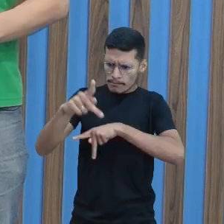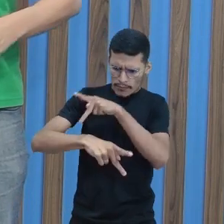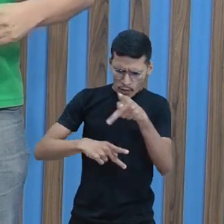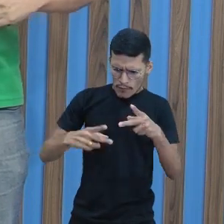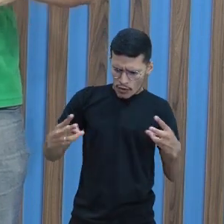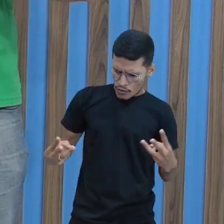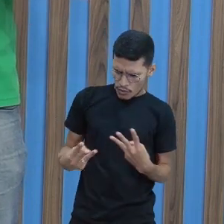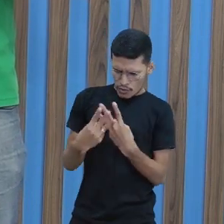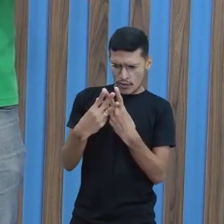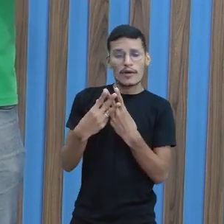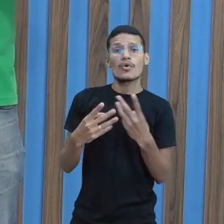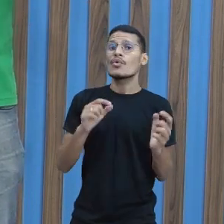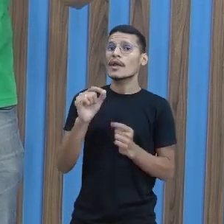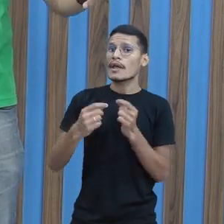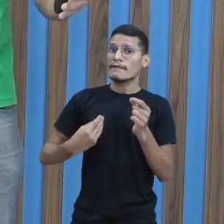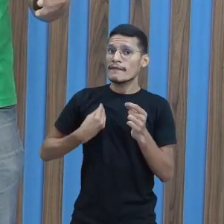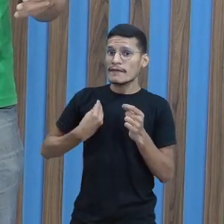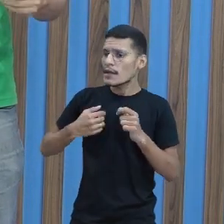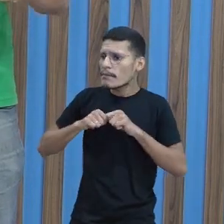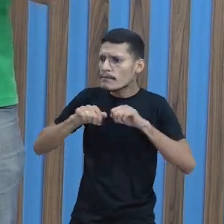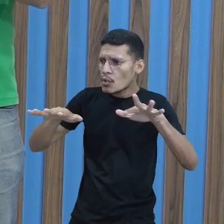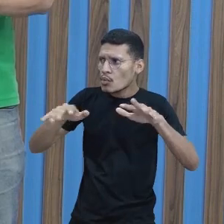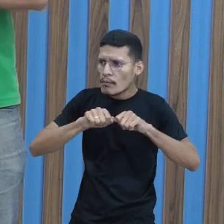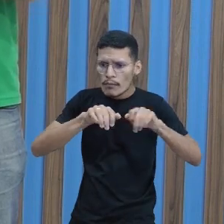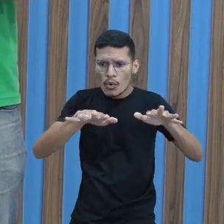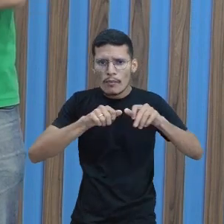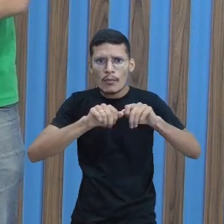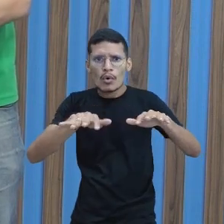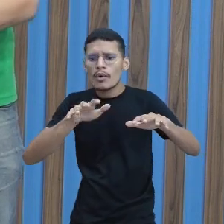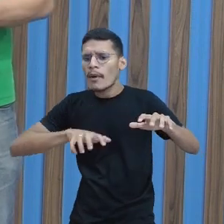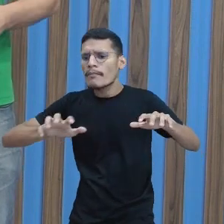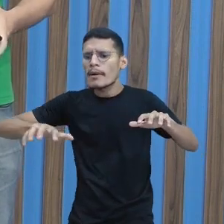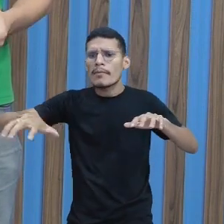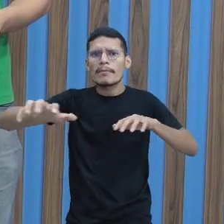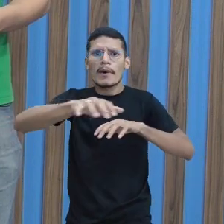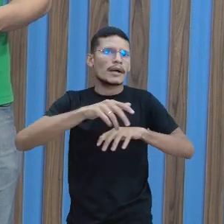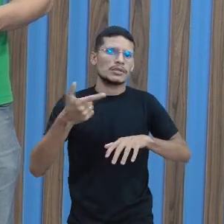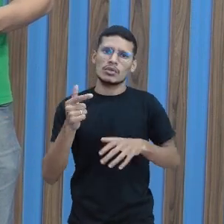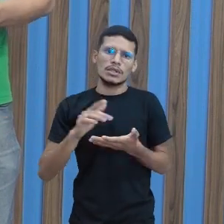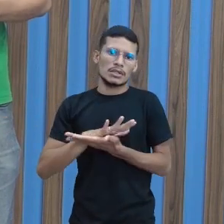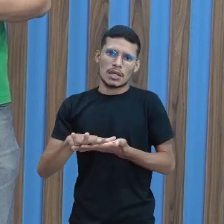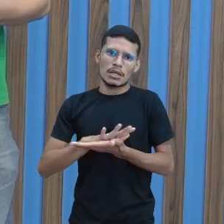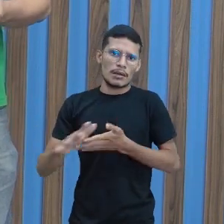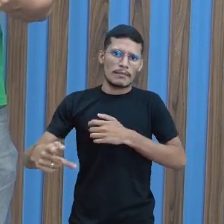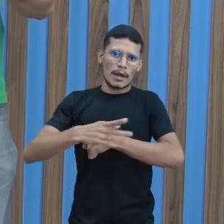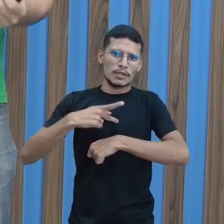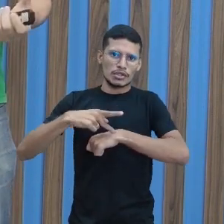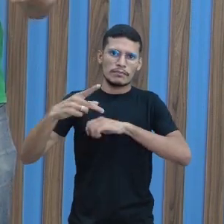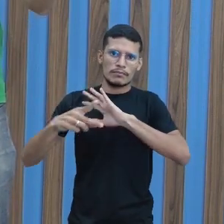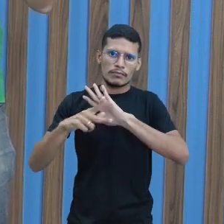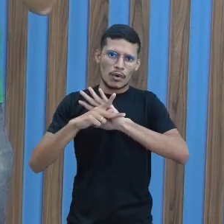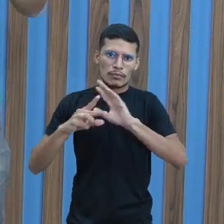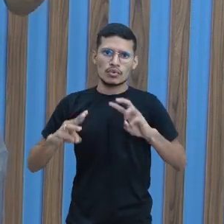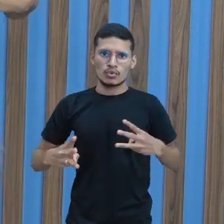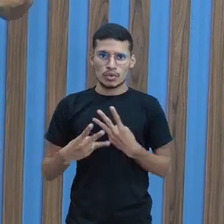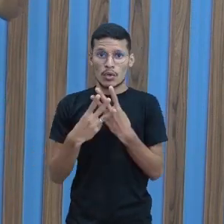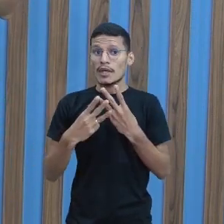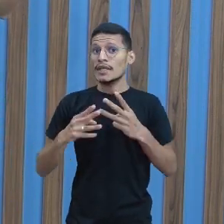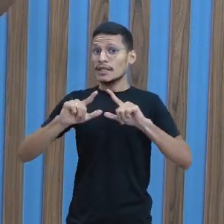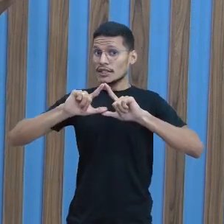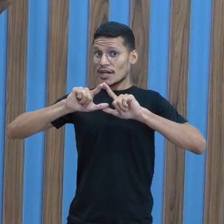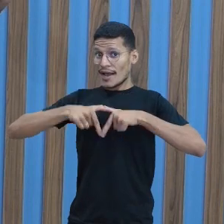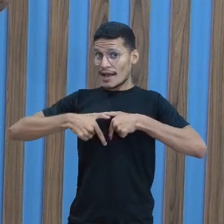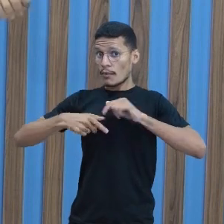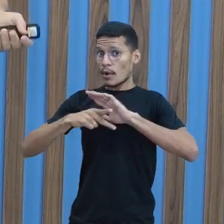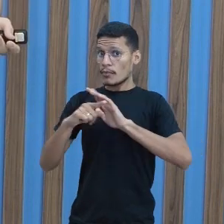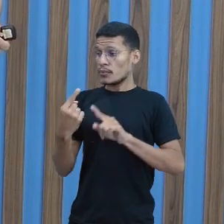tá certo? Ela vivia realmente espalhada pelo mundo. Não existia um país dos judeus. É bom dizer que o Israel antigo, o Estado